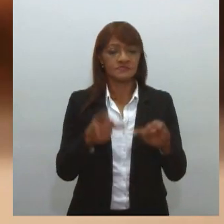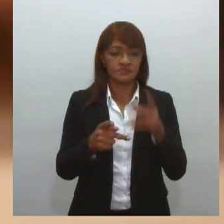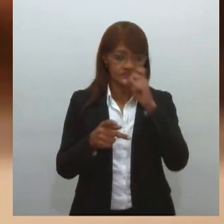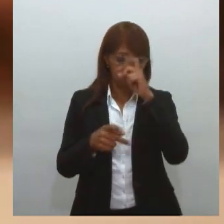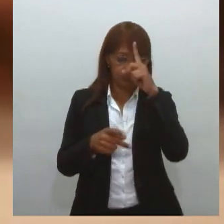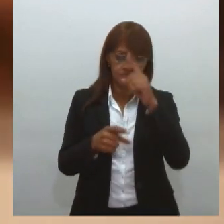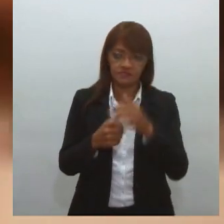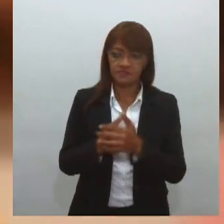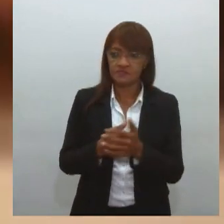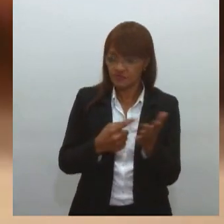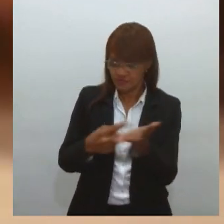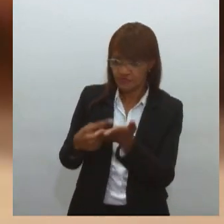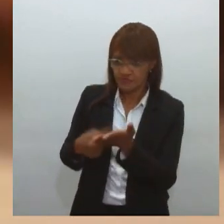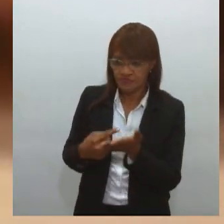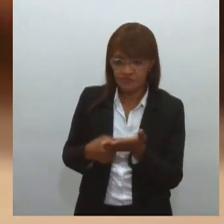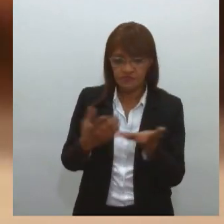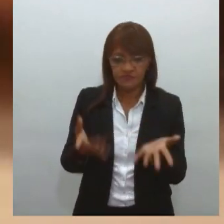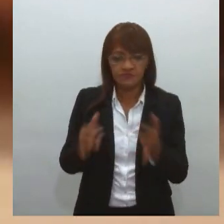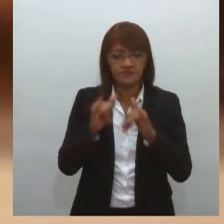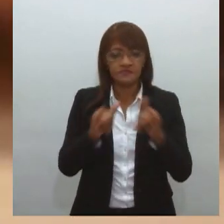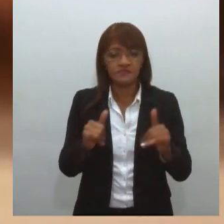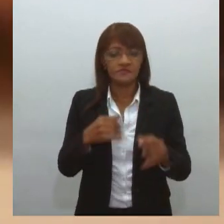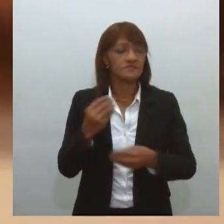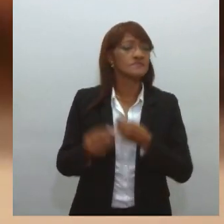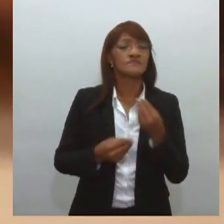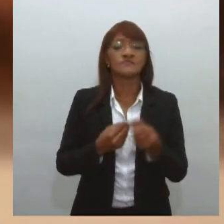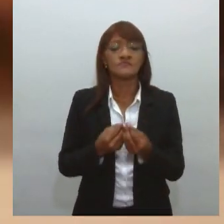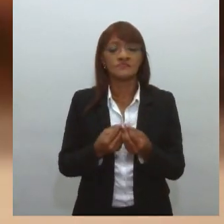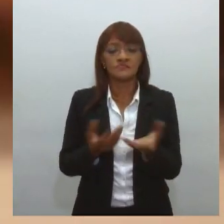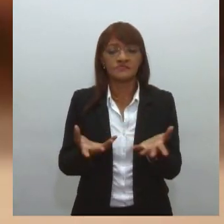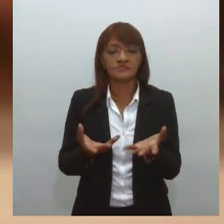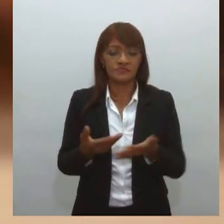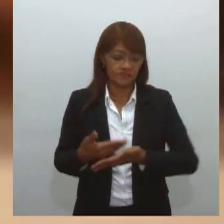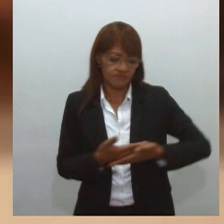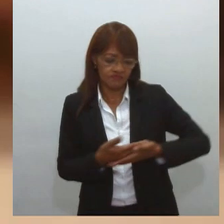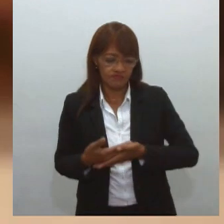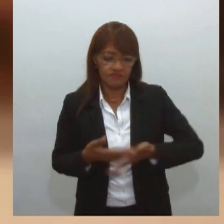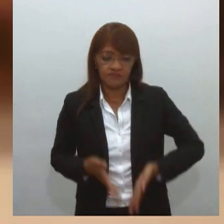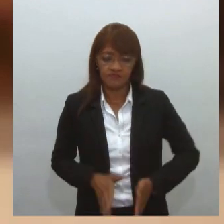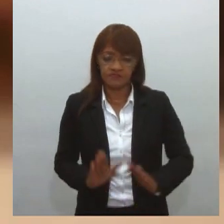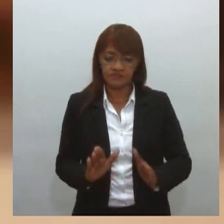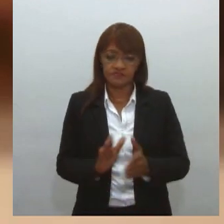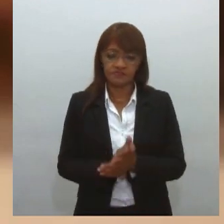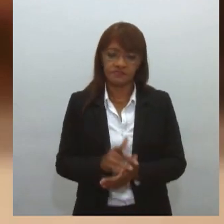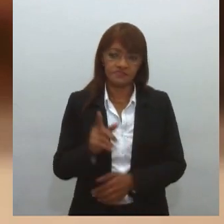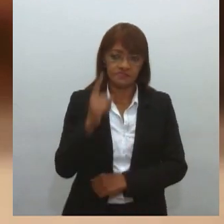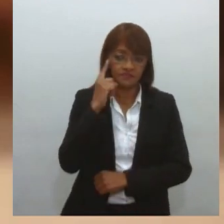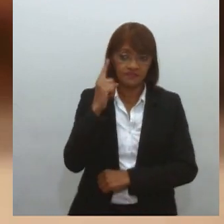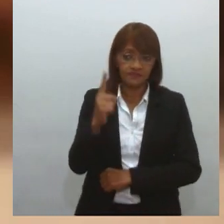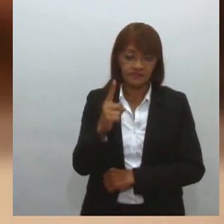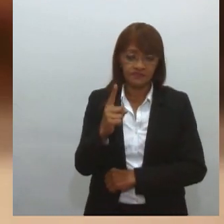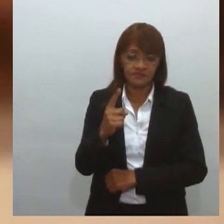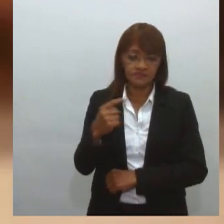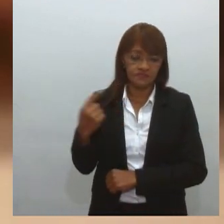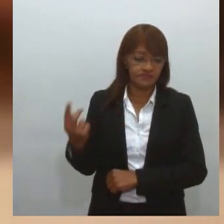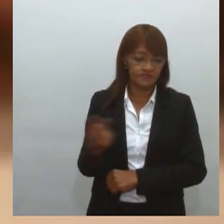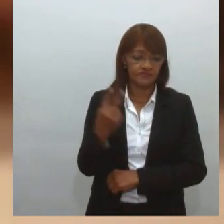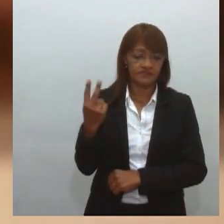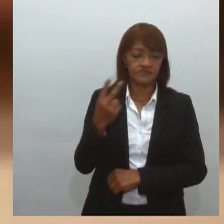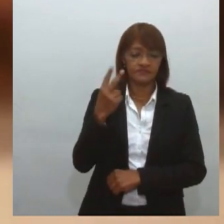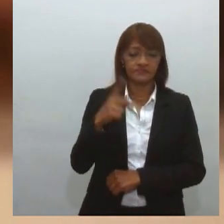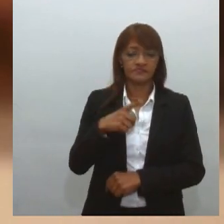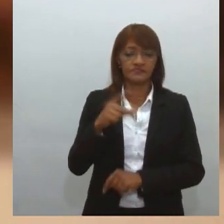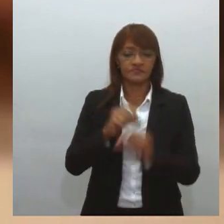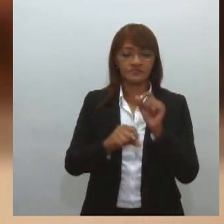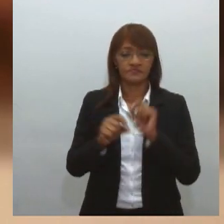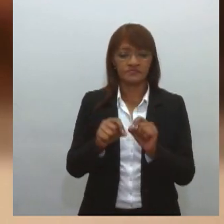essa informação, como é que está sendo o nascimento, por exemplo, dessas crianças. Você imagina que riqueza de dados. Uma vereadora, muitas vezes,